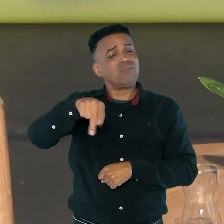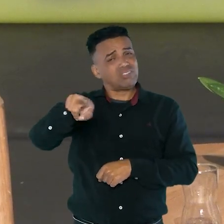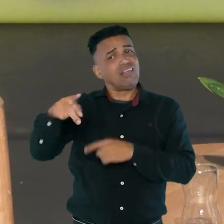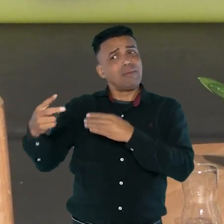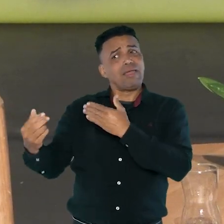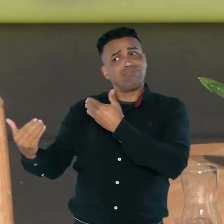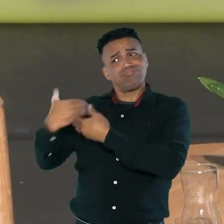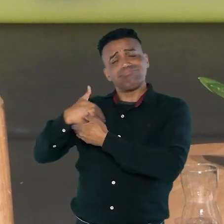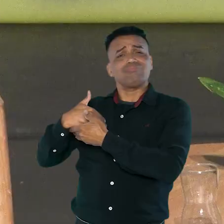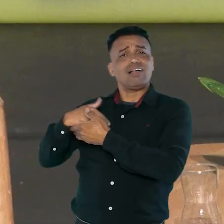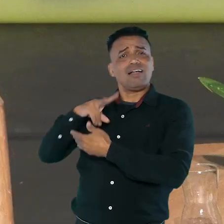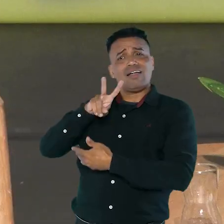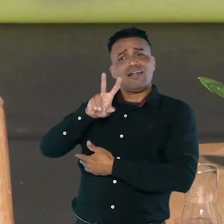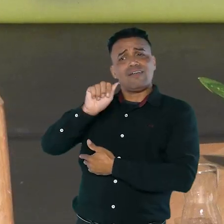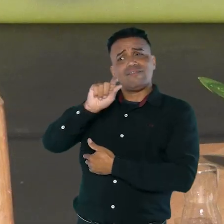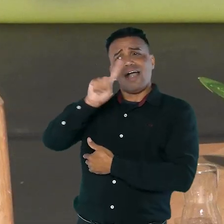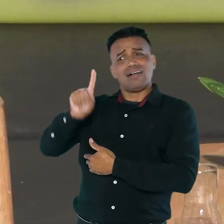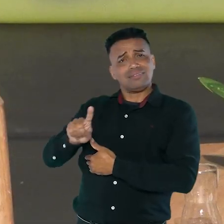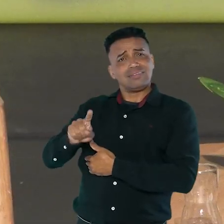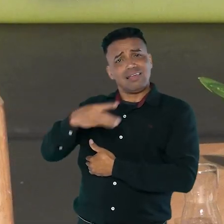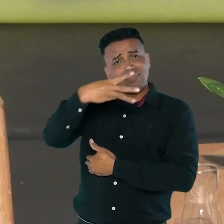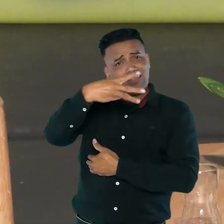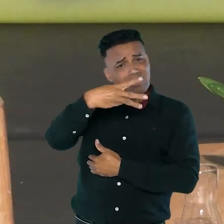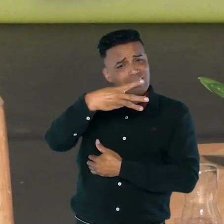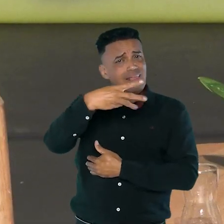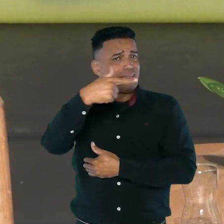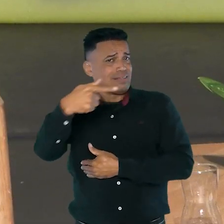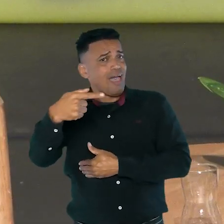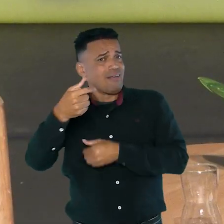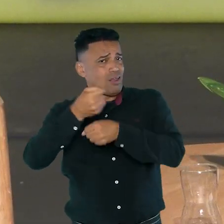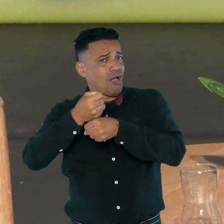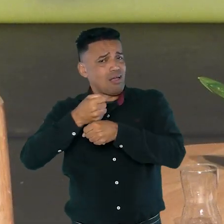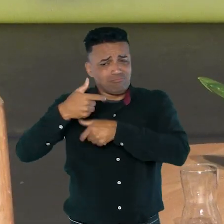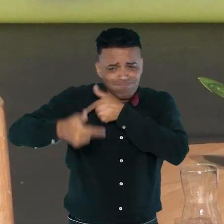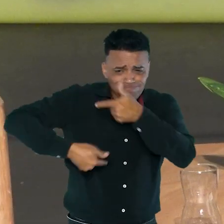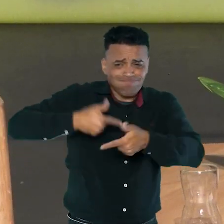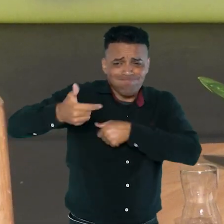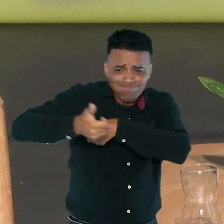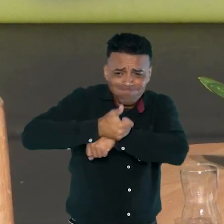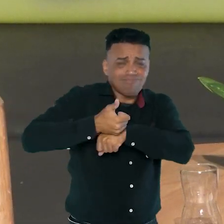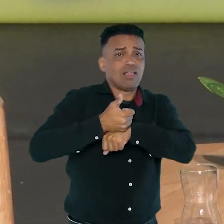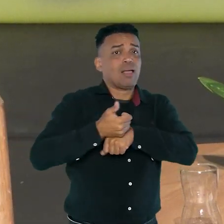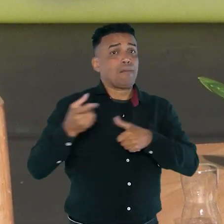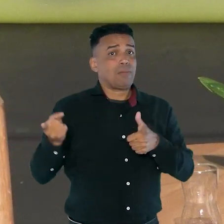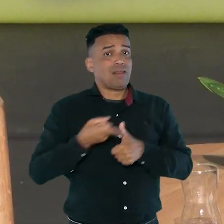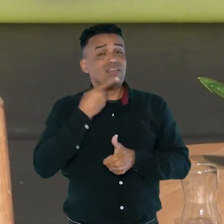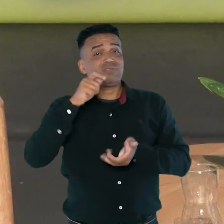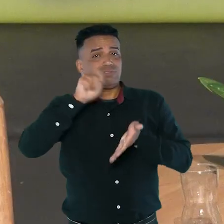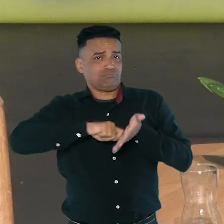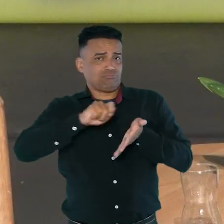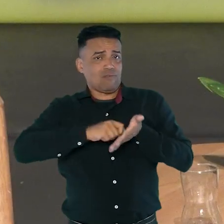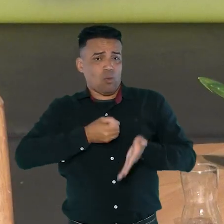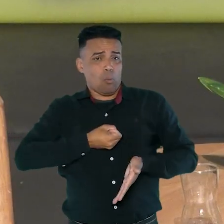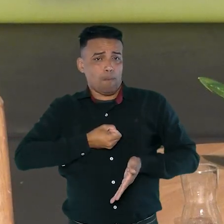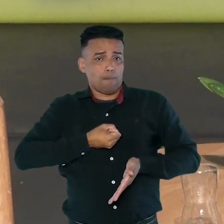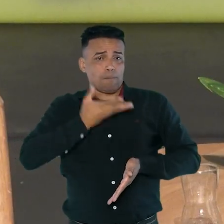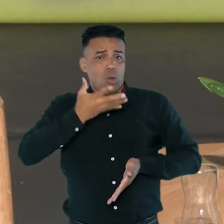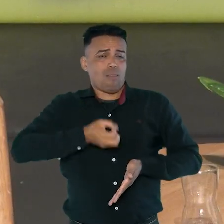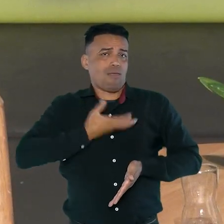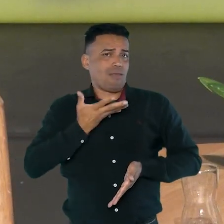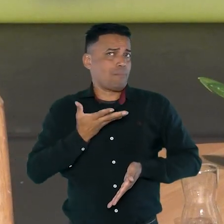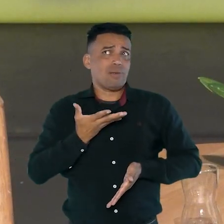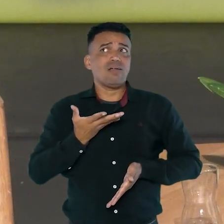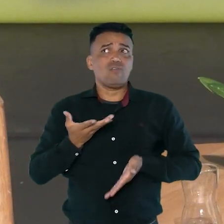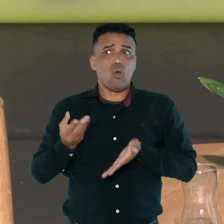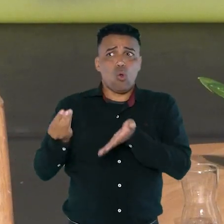de muitas formas há muitos anos, 37 anos, né? Eu também gostaria de saber, assim, a primeira vez que você escreveu um poema, ou quando você